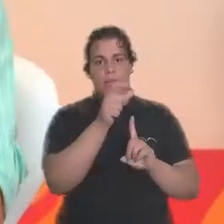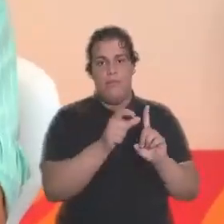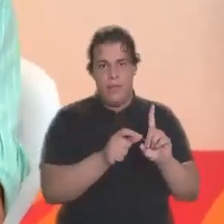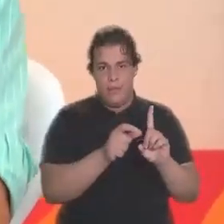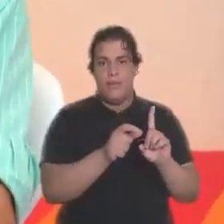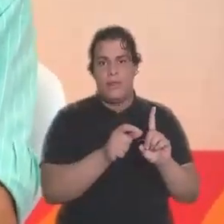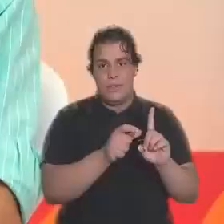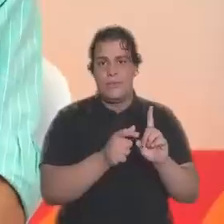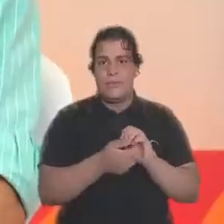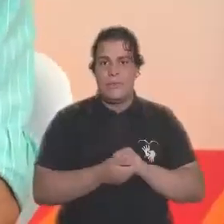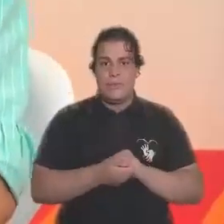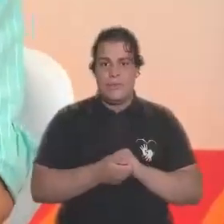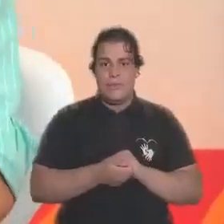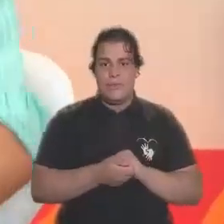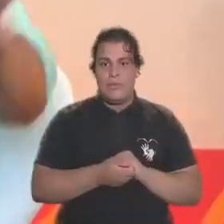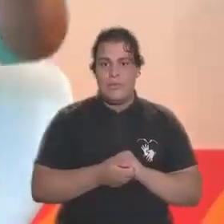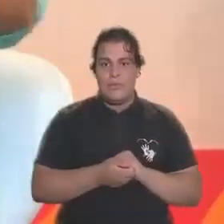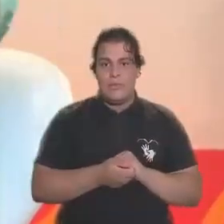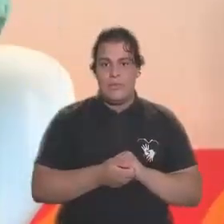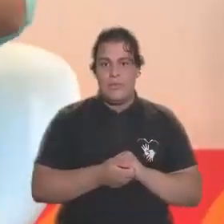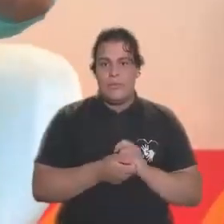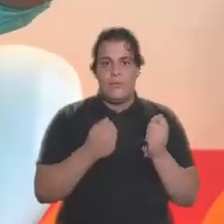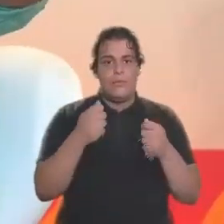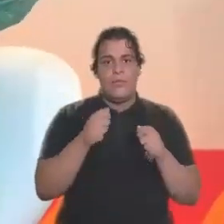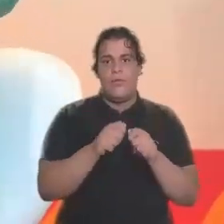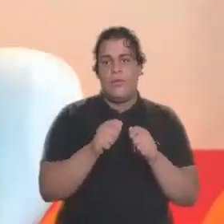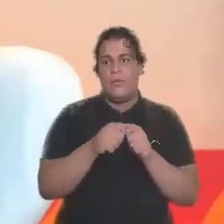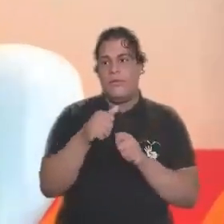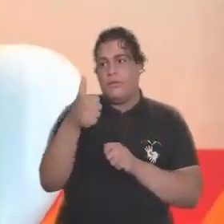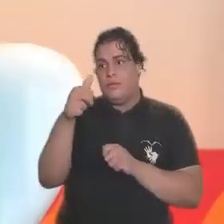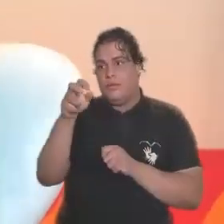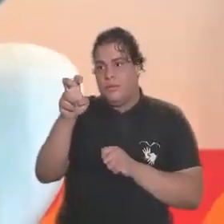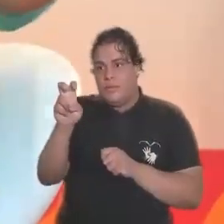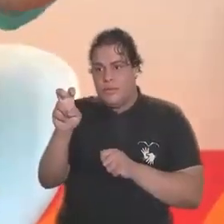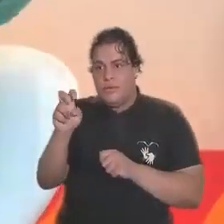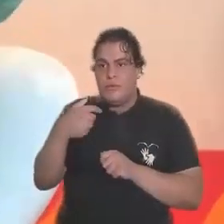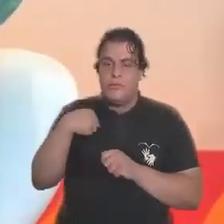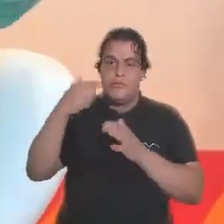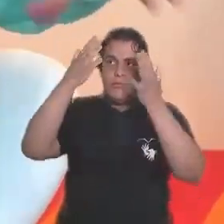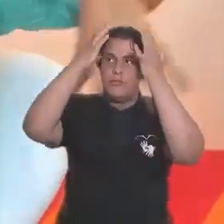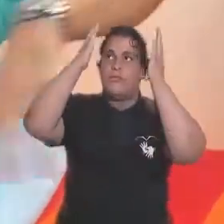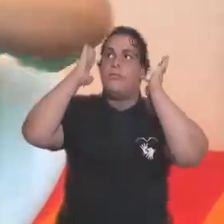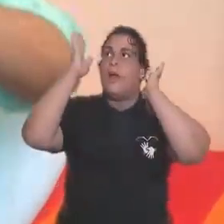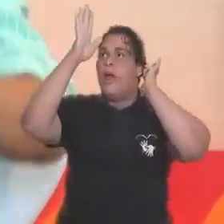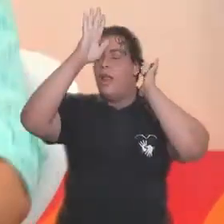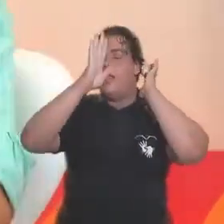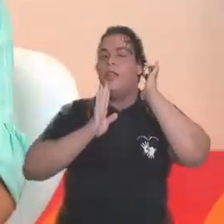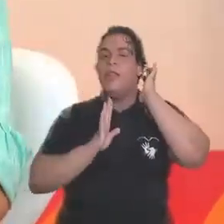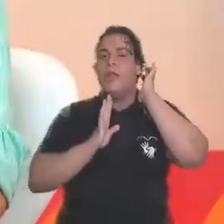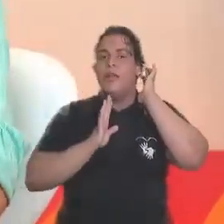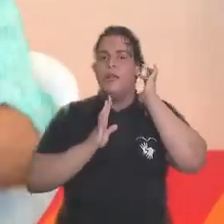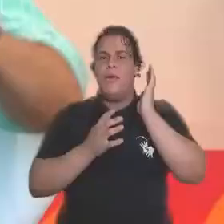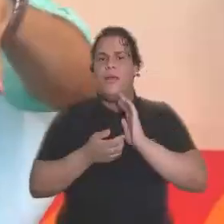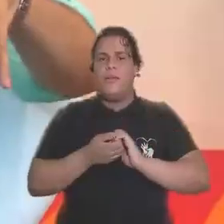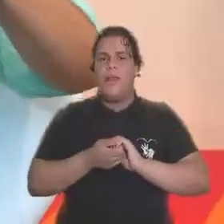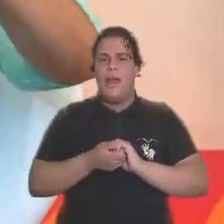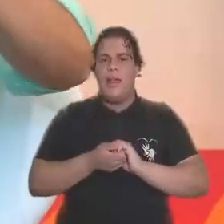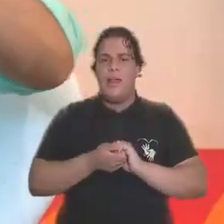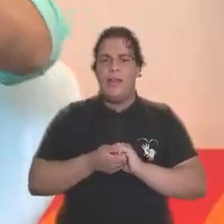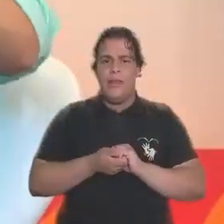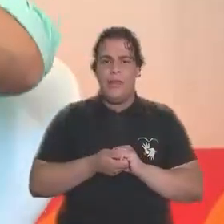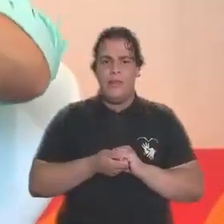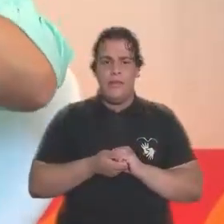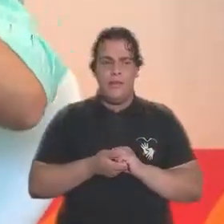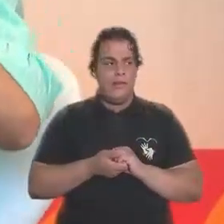Aí eu peguei e falei, nossa, deveria ter feito uns 15, assim, sabe, com um mais ruivinho, um loirinho, assim, porque a sala é meio mesclada ali do meu filho, mas ficou